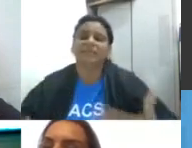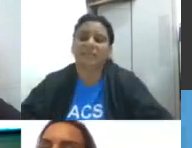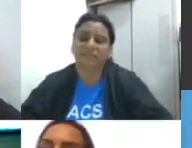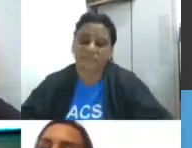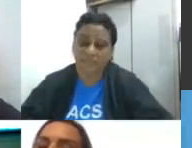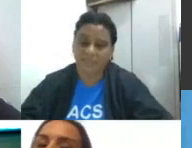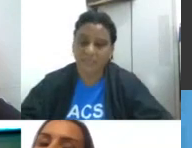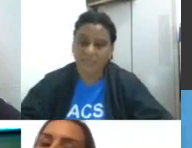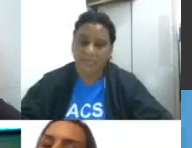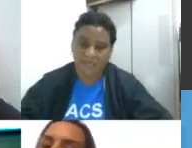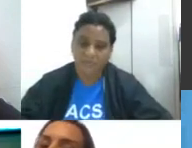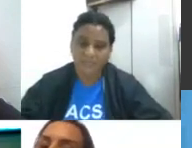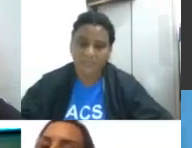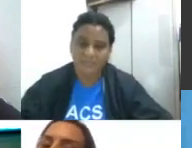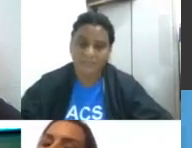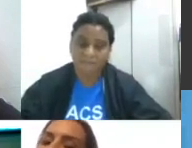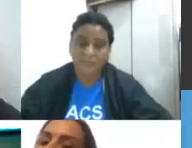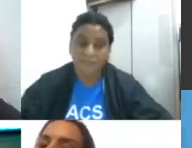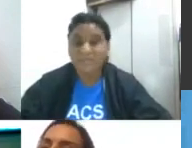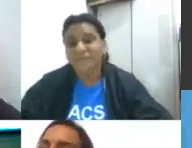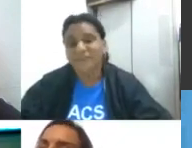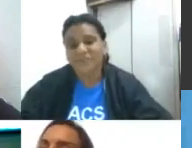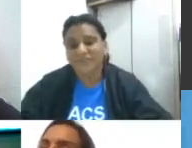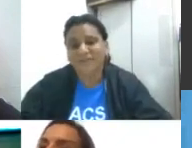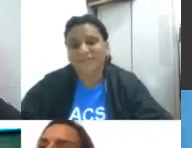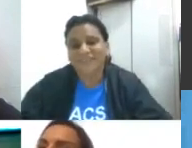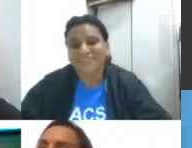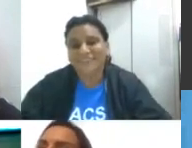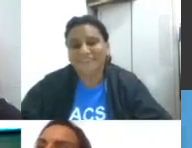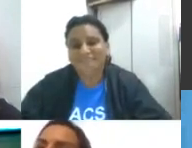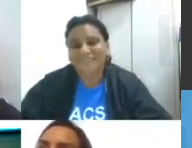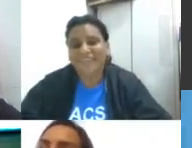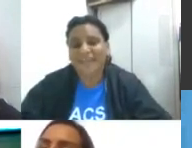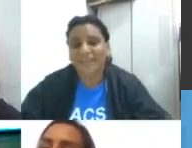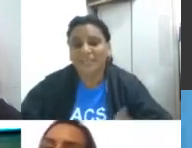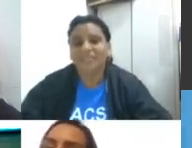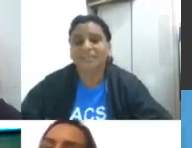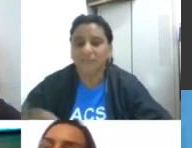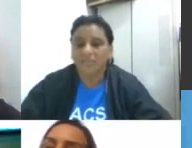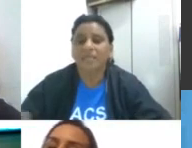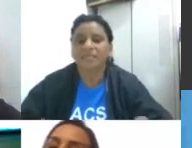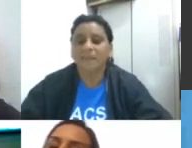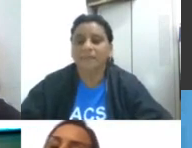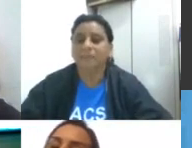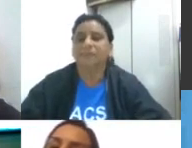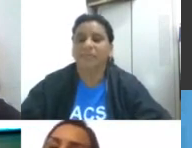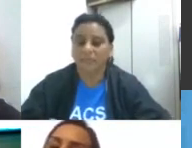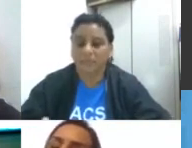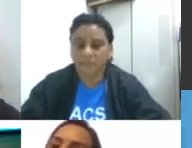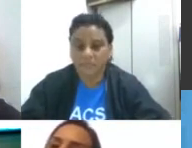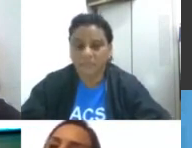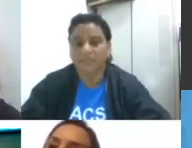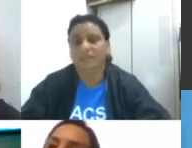paciente venha adoecer mas infelizmente acontece né e aí a gente tem que lançar a mão do